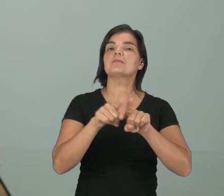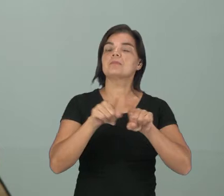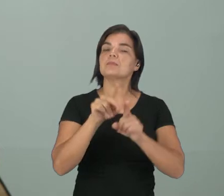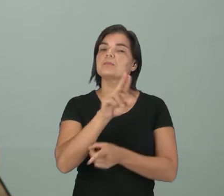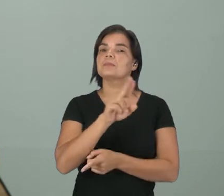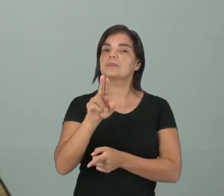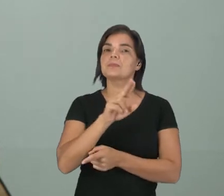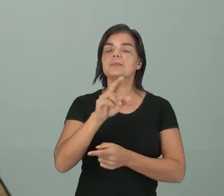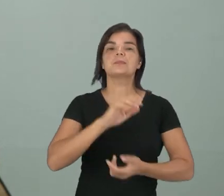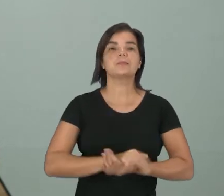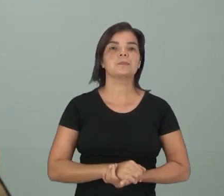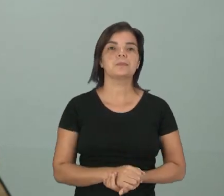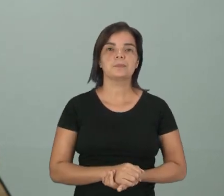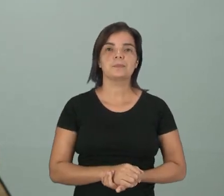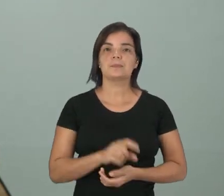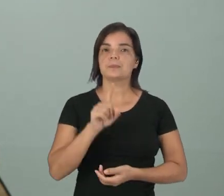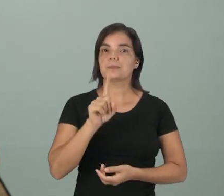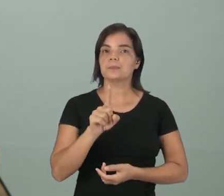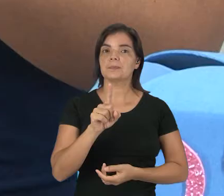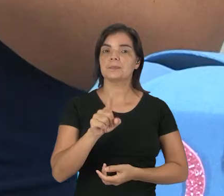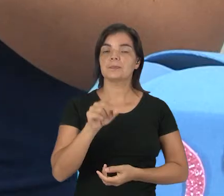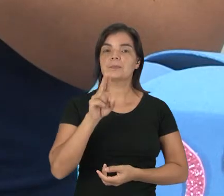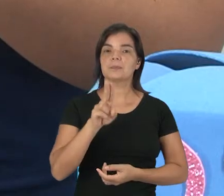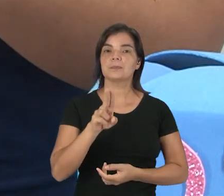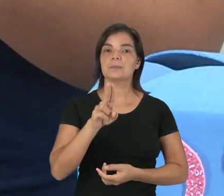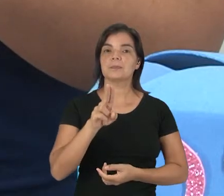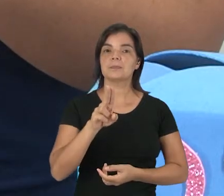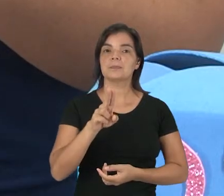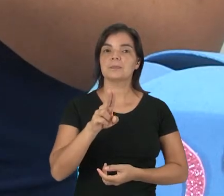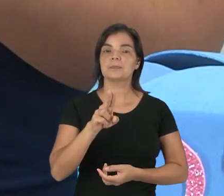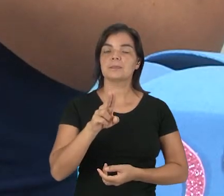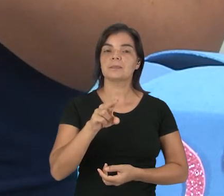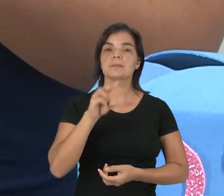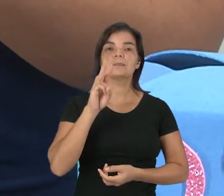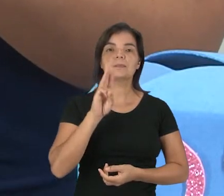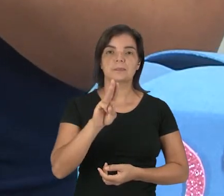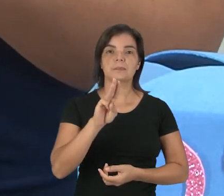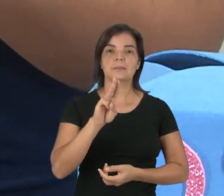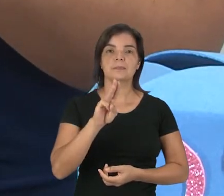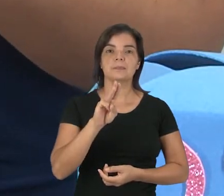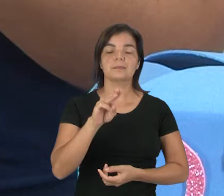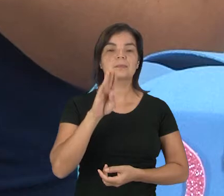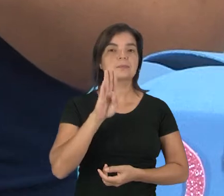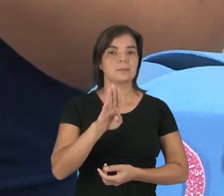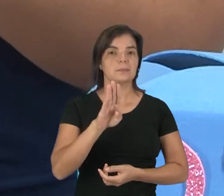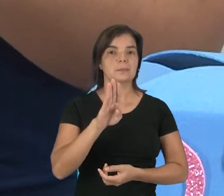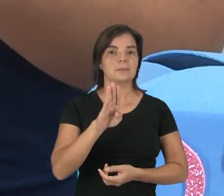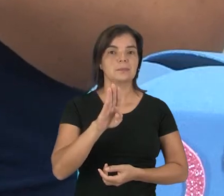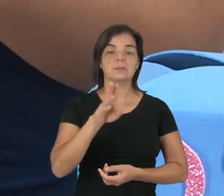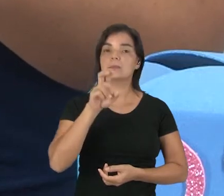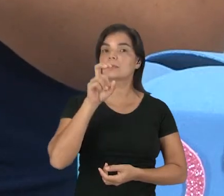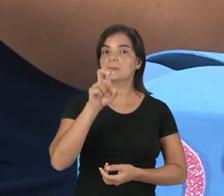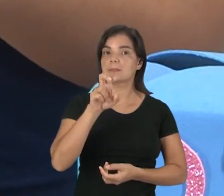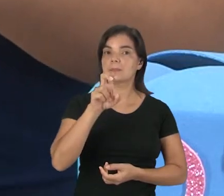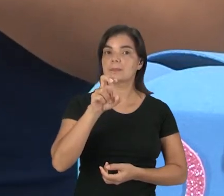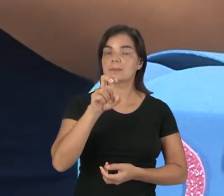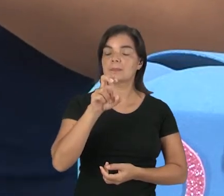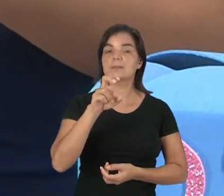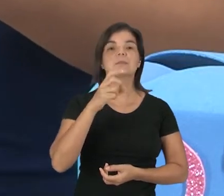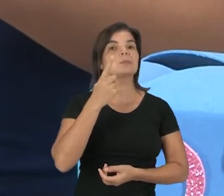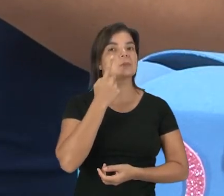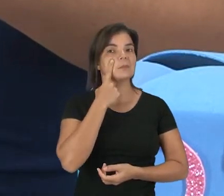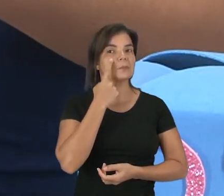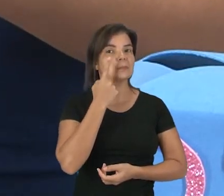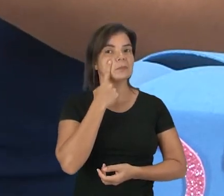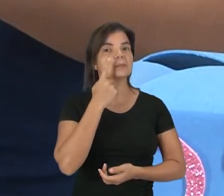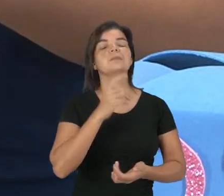esse prisma. Vamos lá? 1, 2, 3, 4, 5.